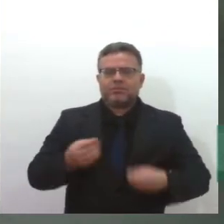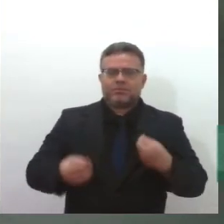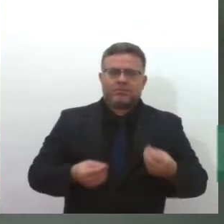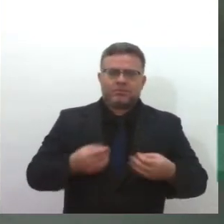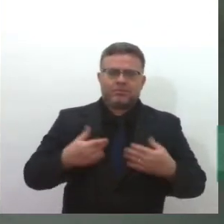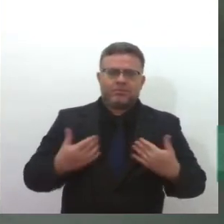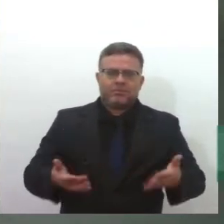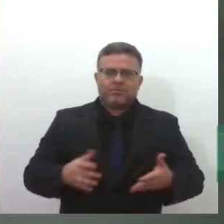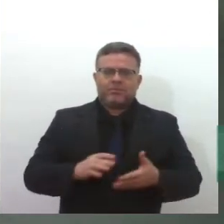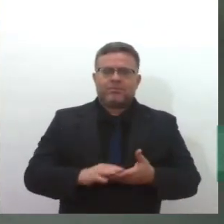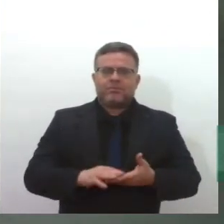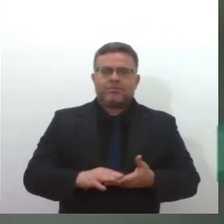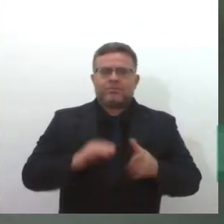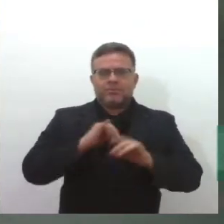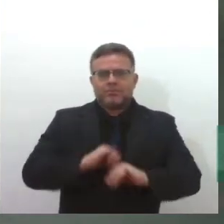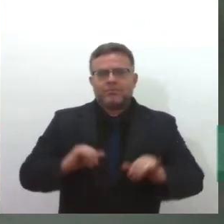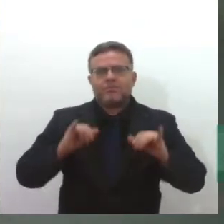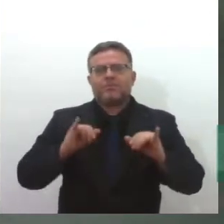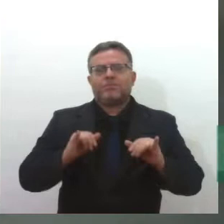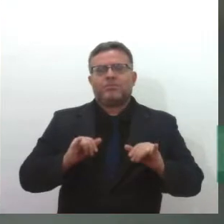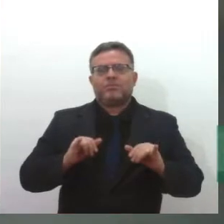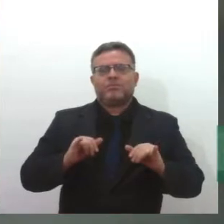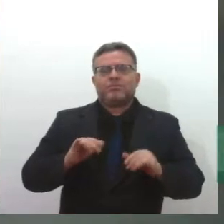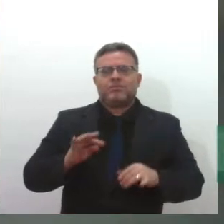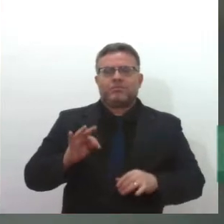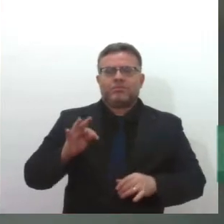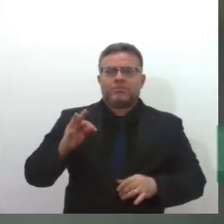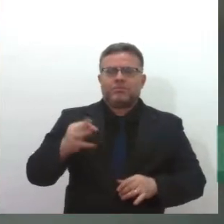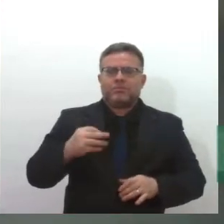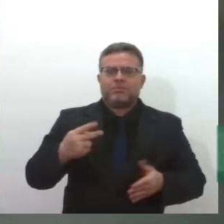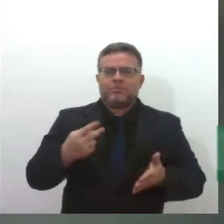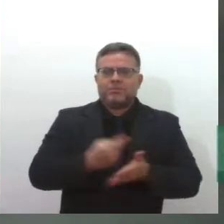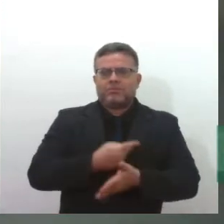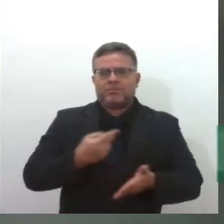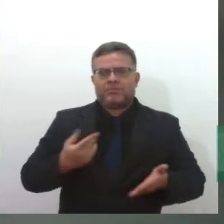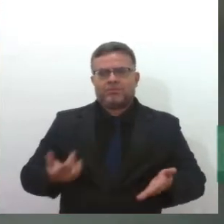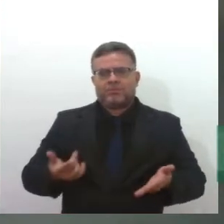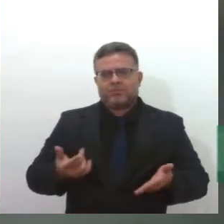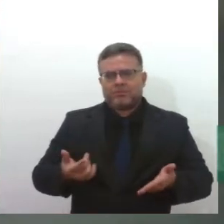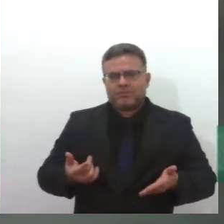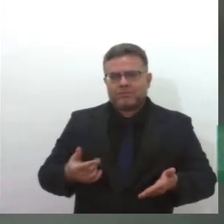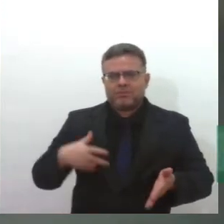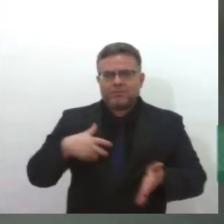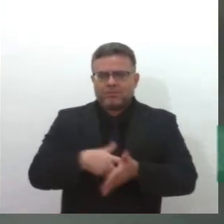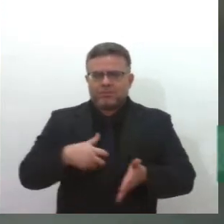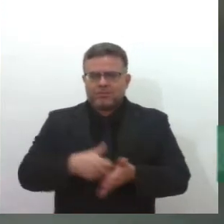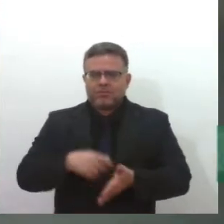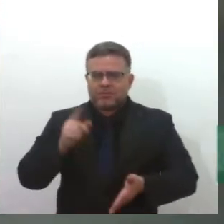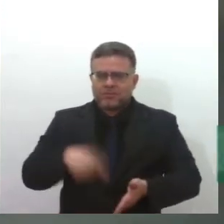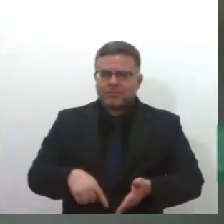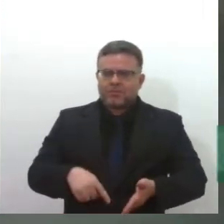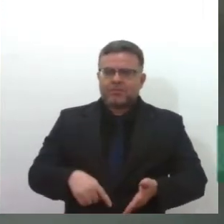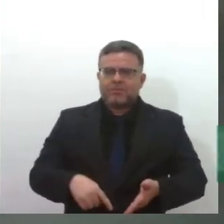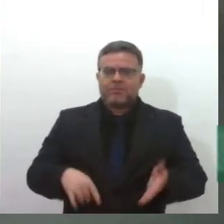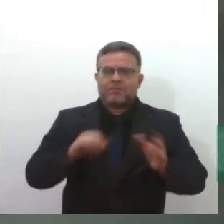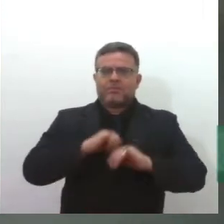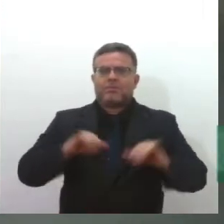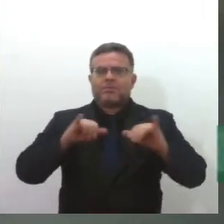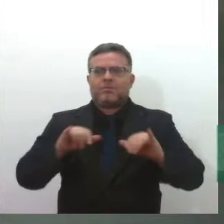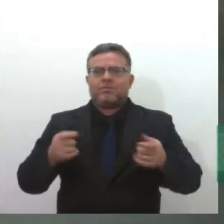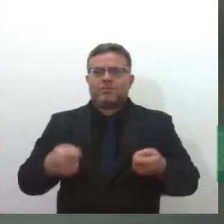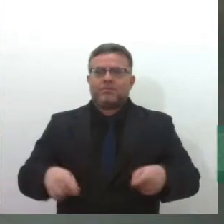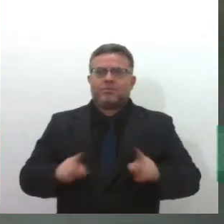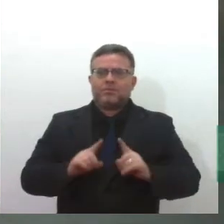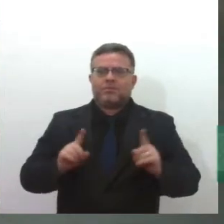eu ressalto que nem toda questão que possui interesse penal é de ampla divulgação na mídia e merece